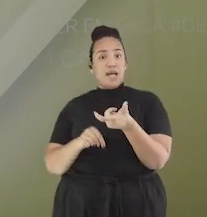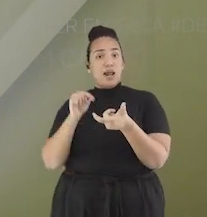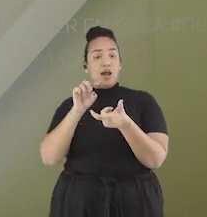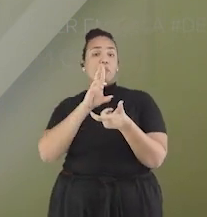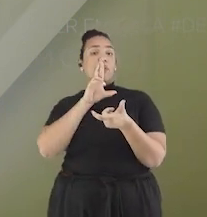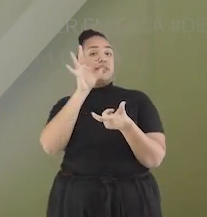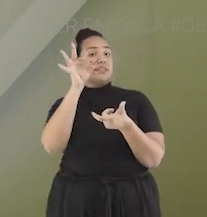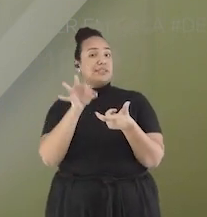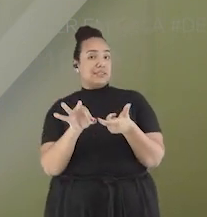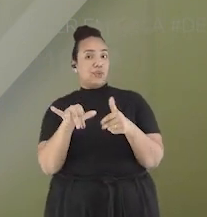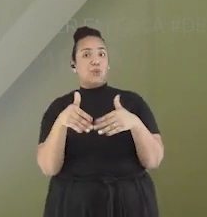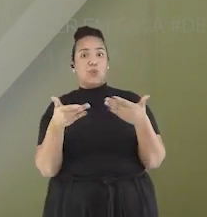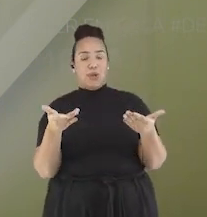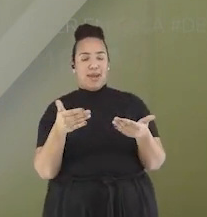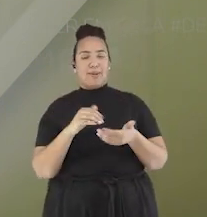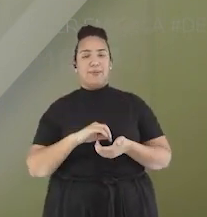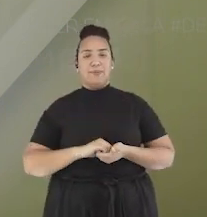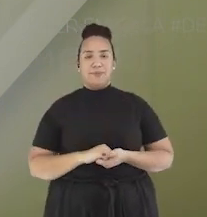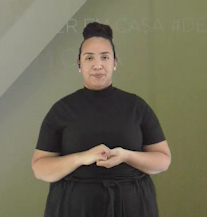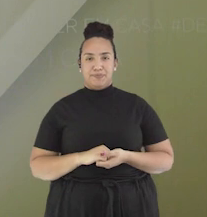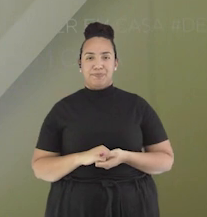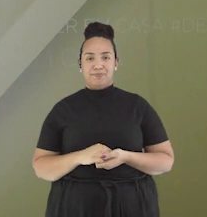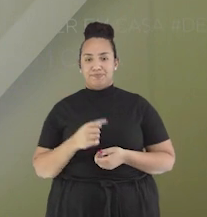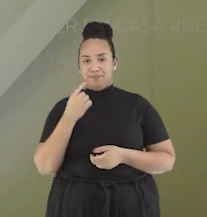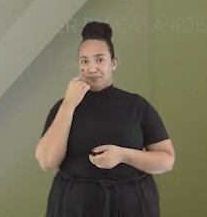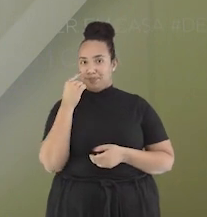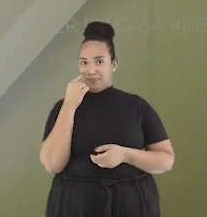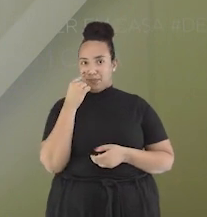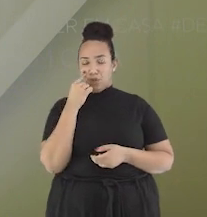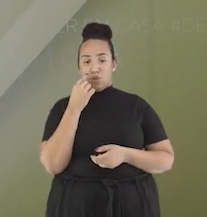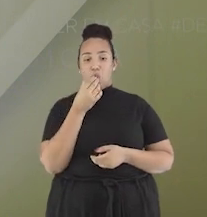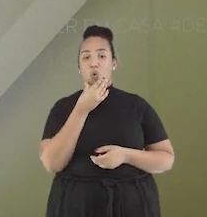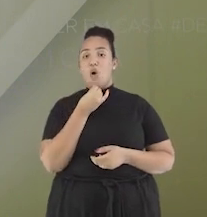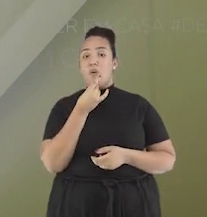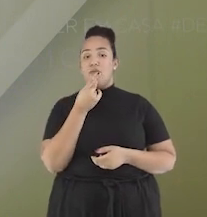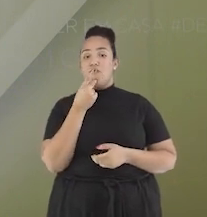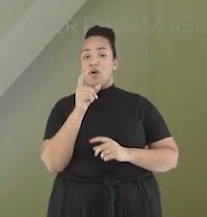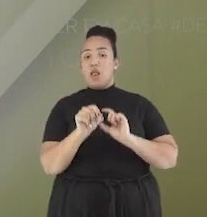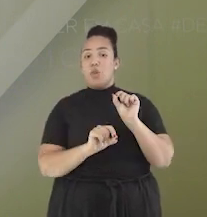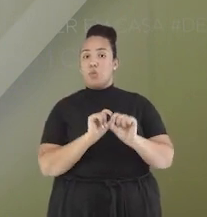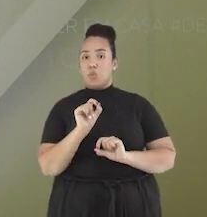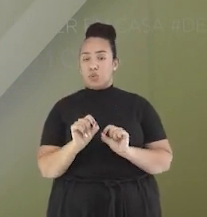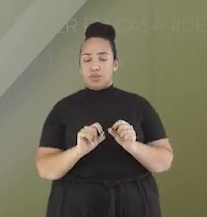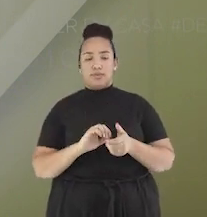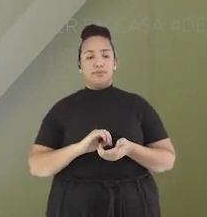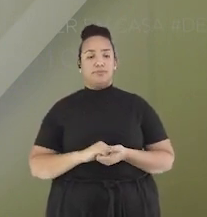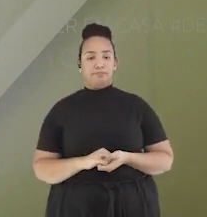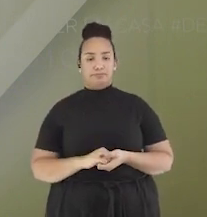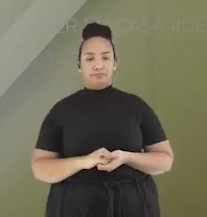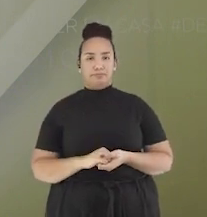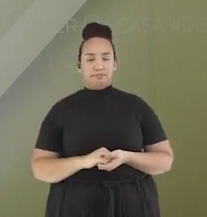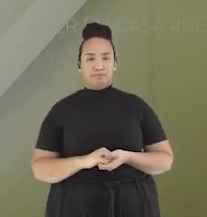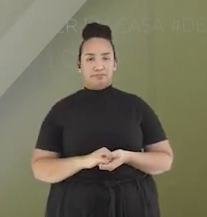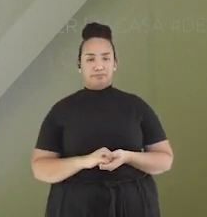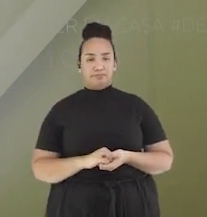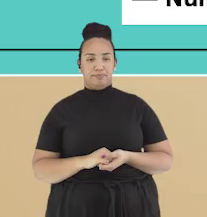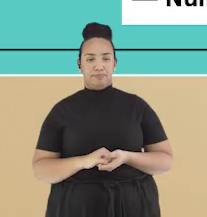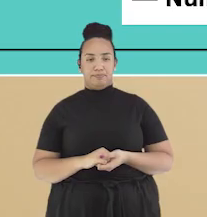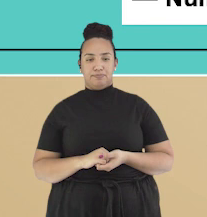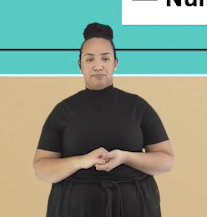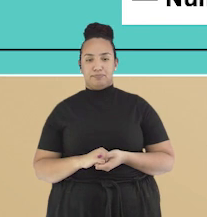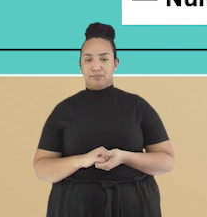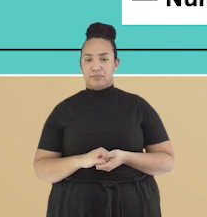o segundo amigo, conseguiu tirar a dúvida do primeiro compadre. Veja só o que o primeiro compadre